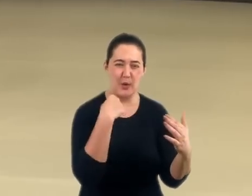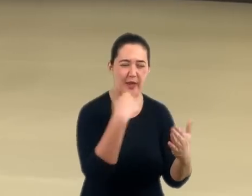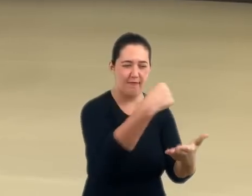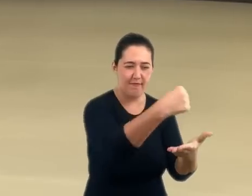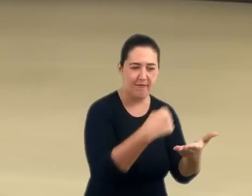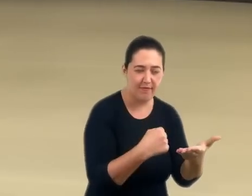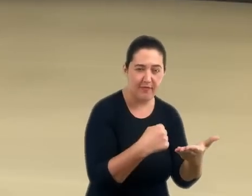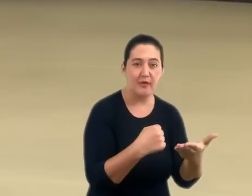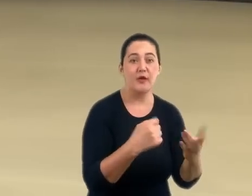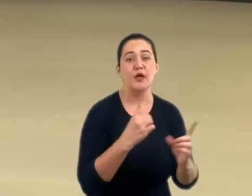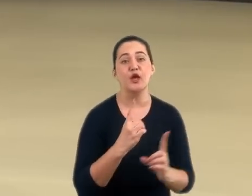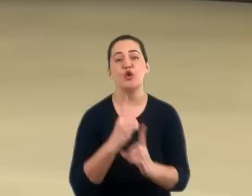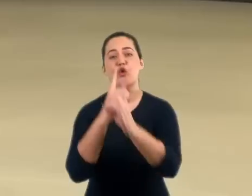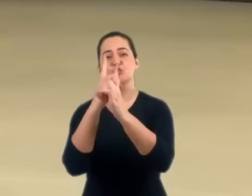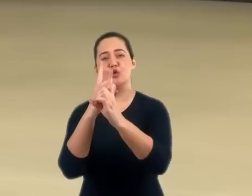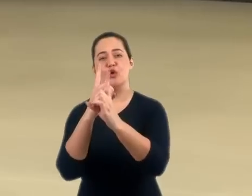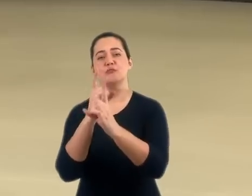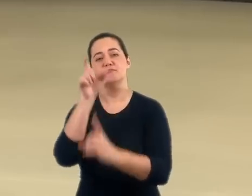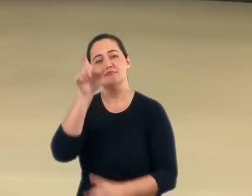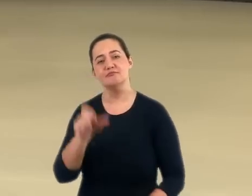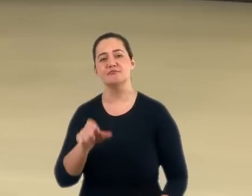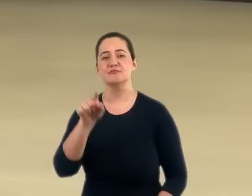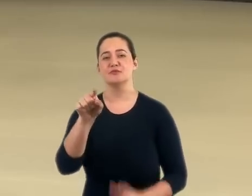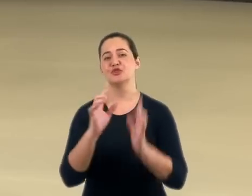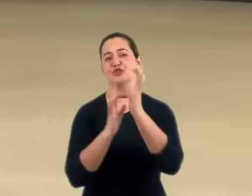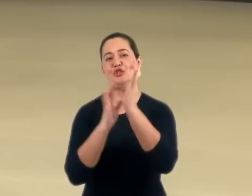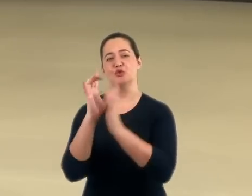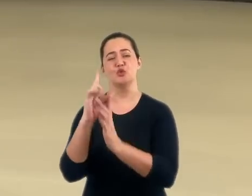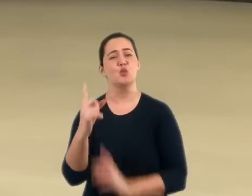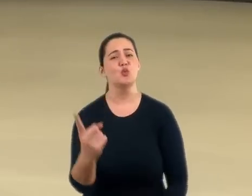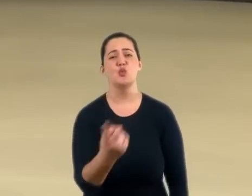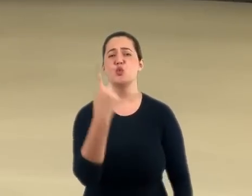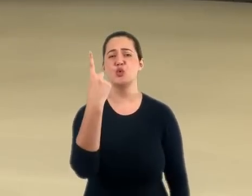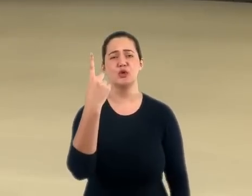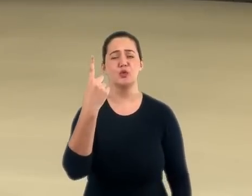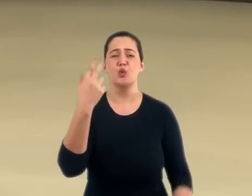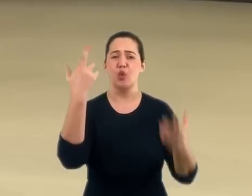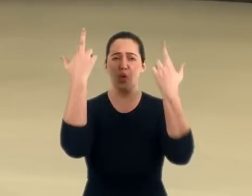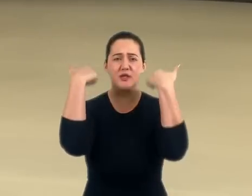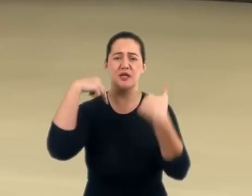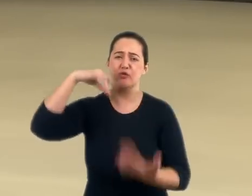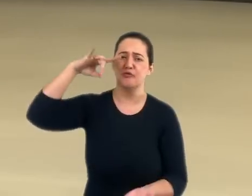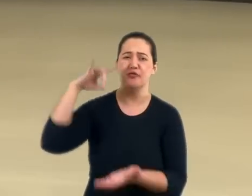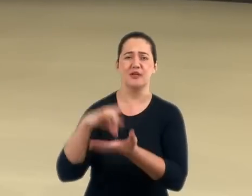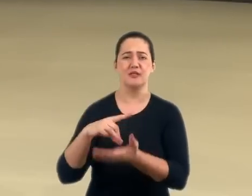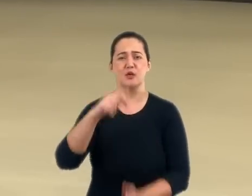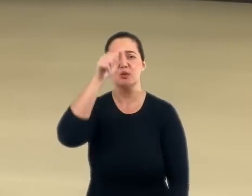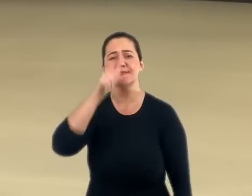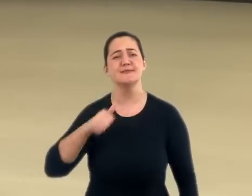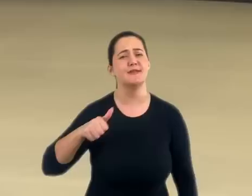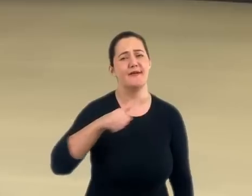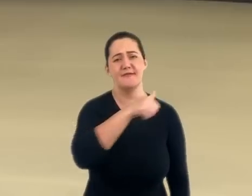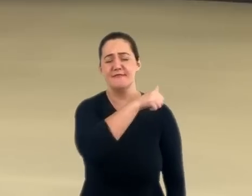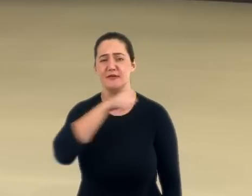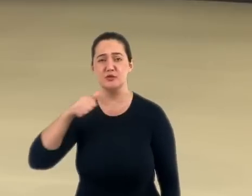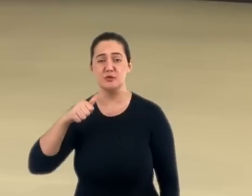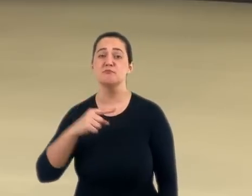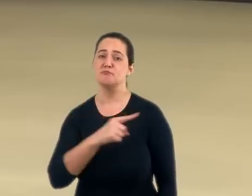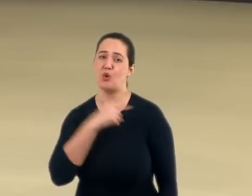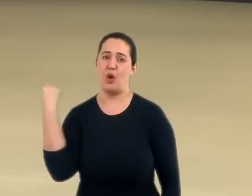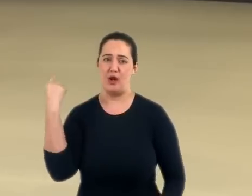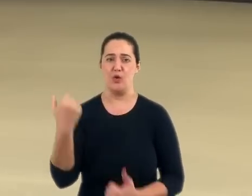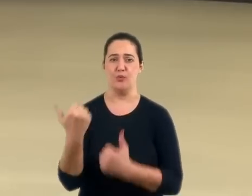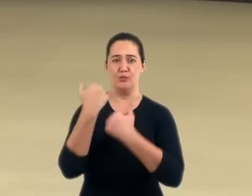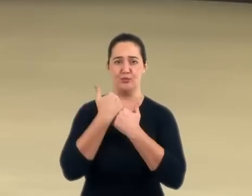Cristo, encontrou seu antítipo, isto é, Jesus, o único e verdadeiro sacrifício que morreu por